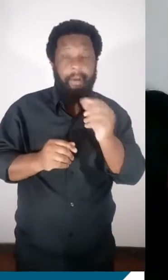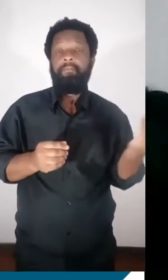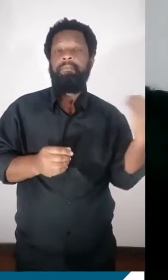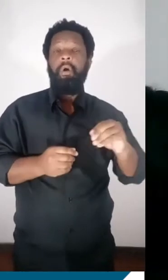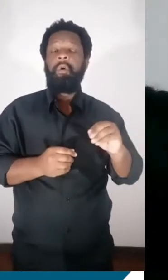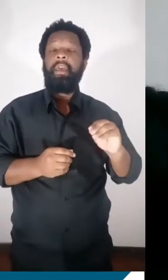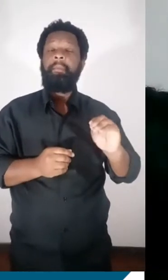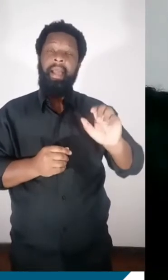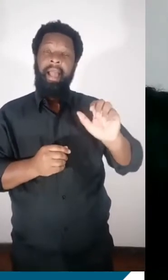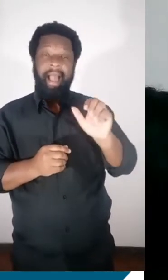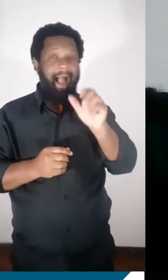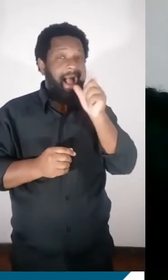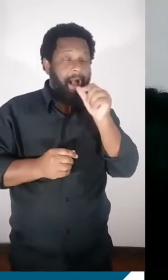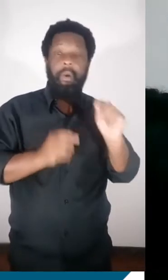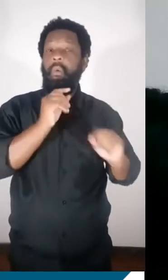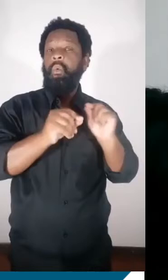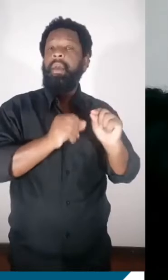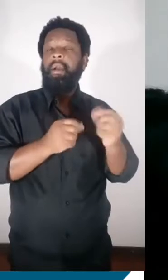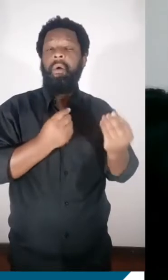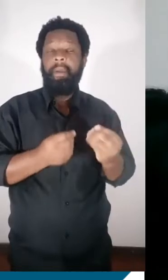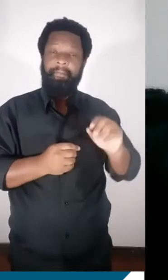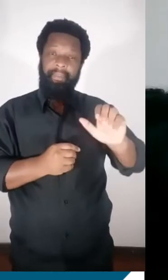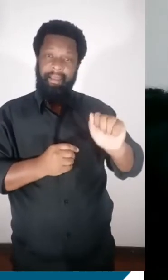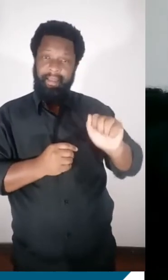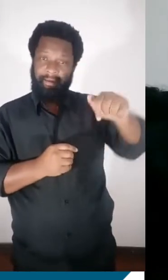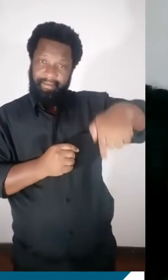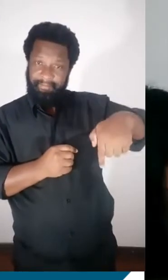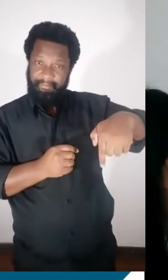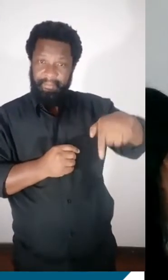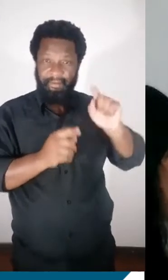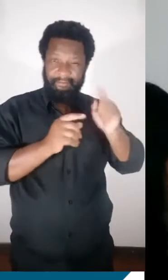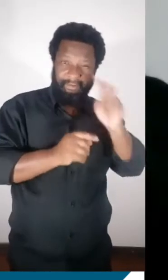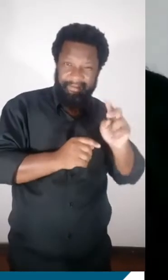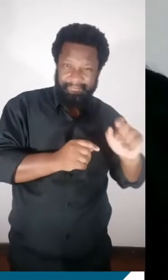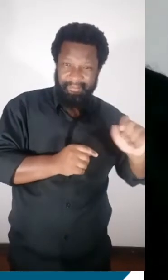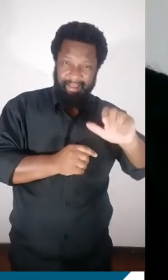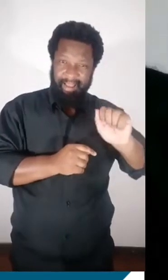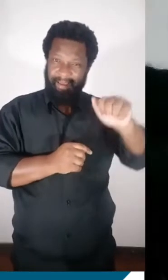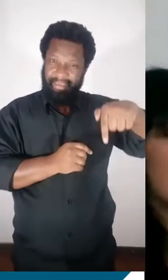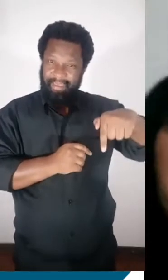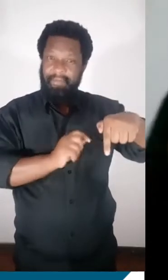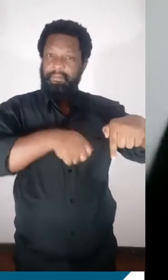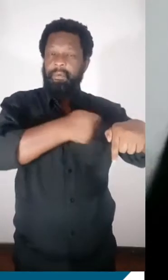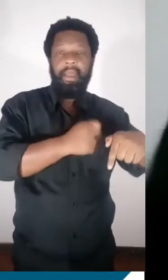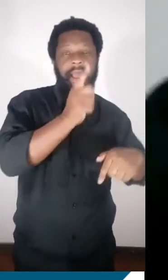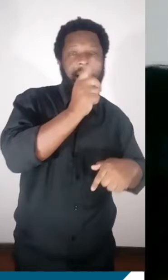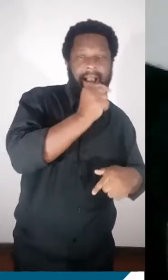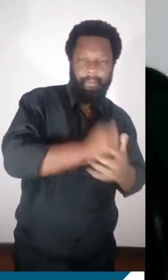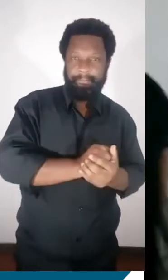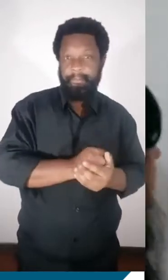aquosa, você vai colocar a indicação de que está em água. E a indicação que está em água é só você colocar essas letrinhas AQ de